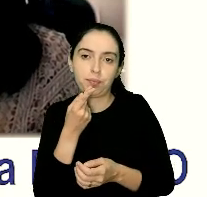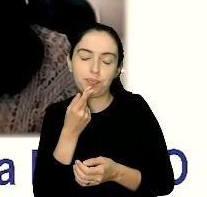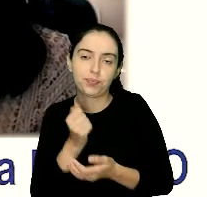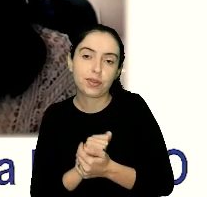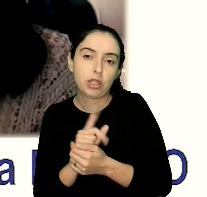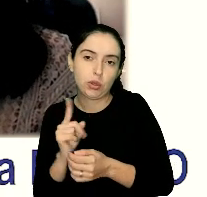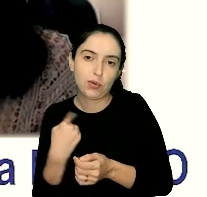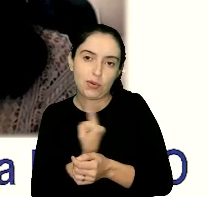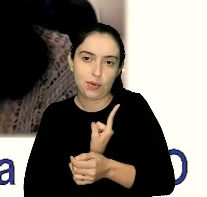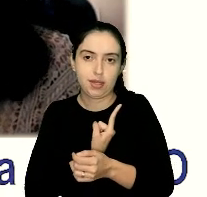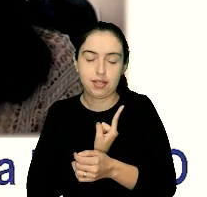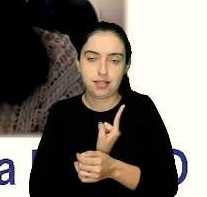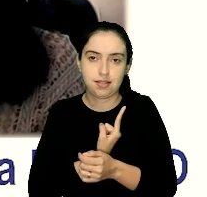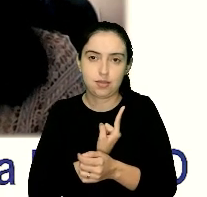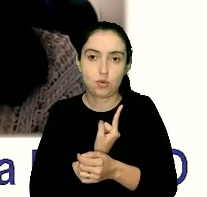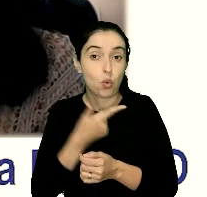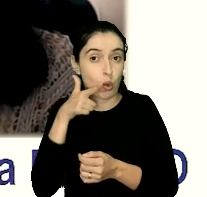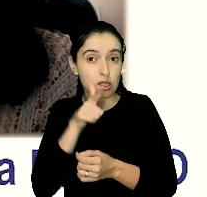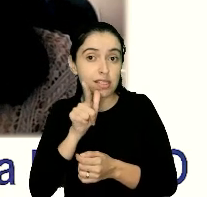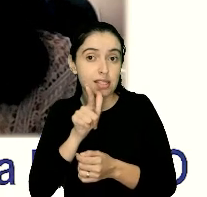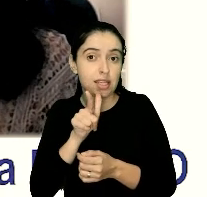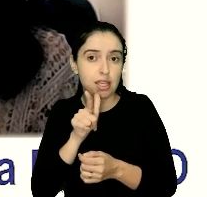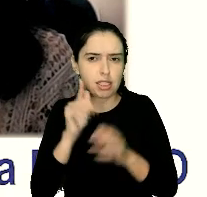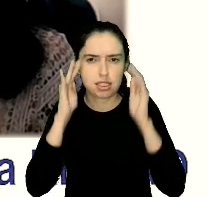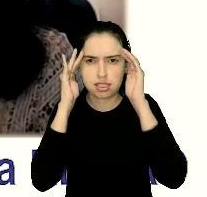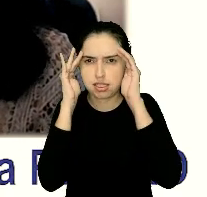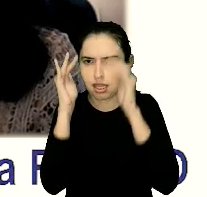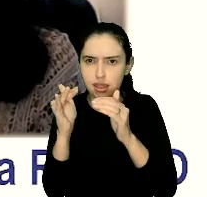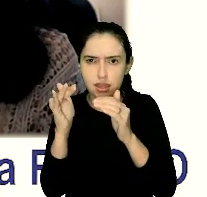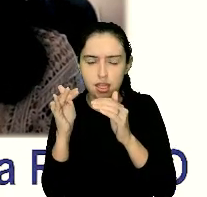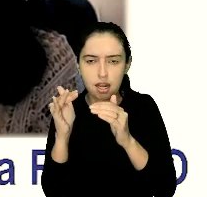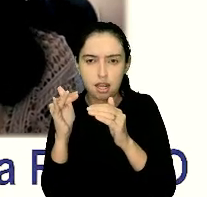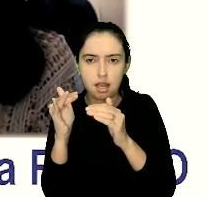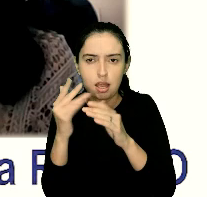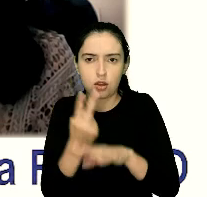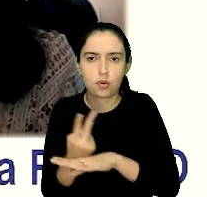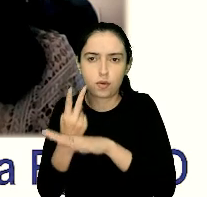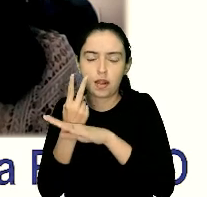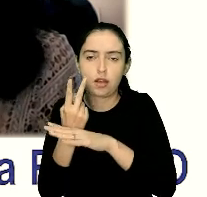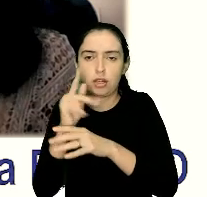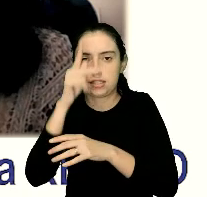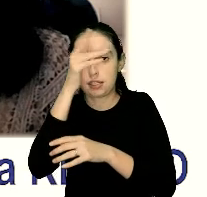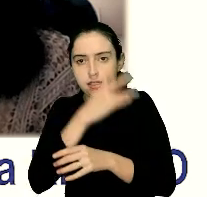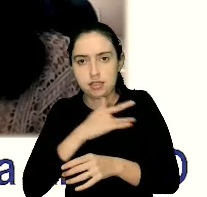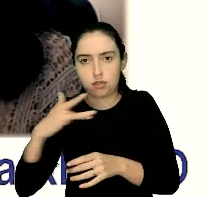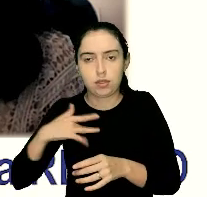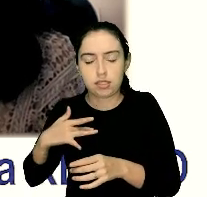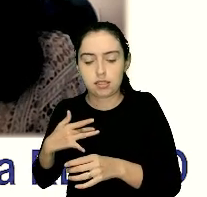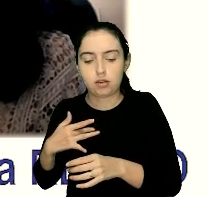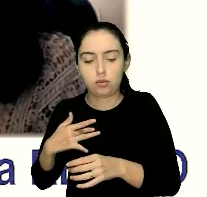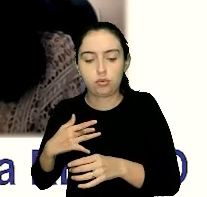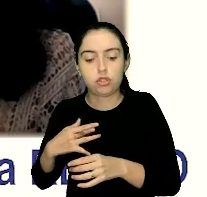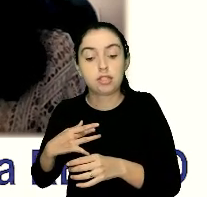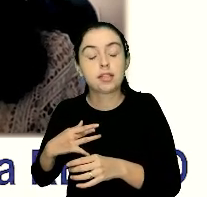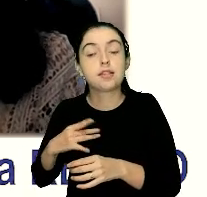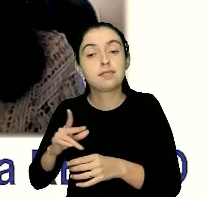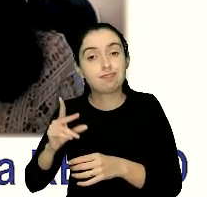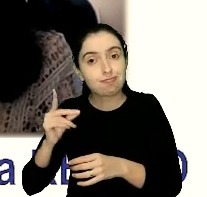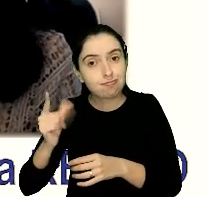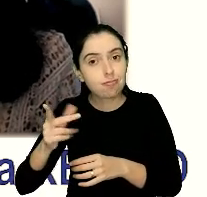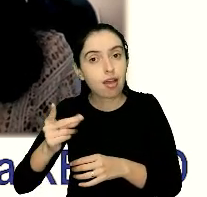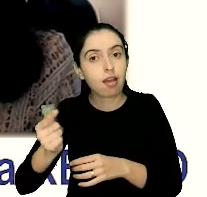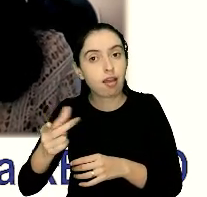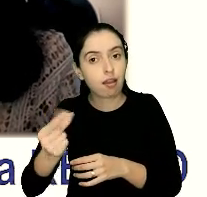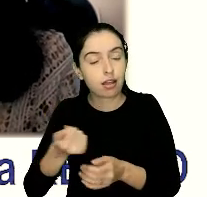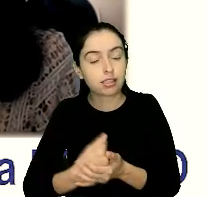conseguisse se centrar na questão da promoção da saúde, que é algo permanente, né? Na questão da prevenção da